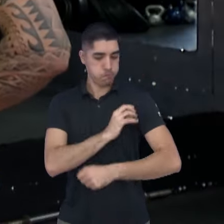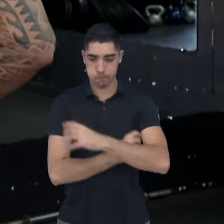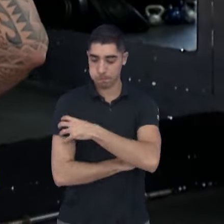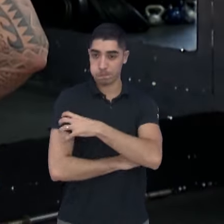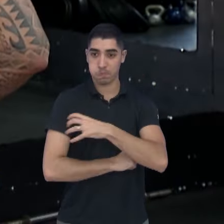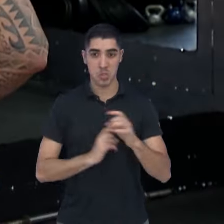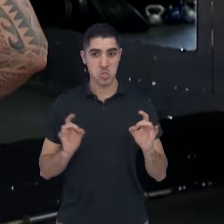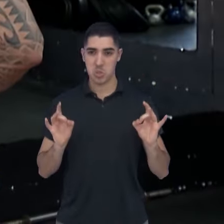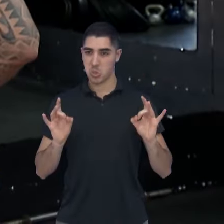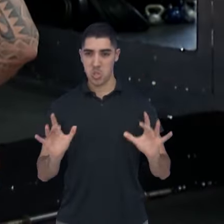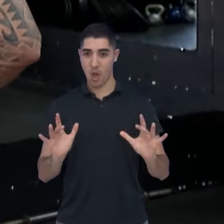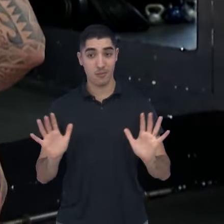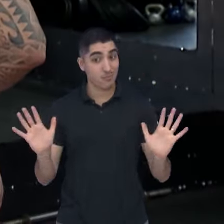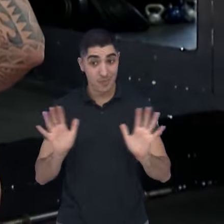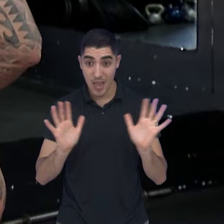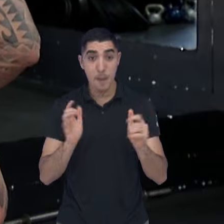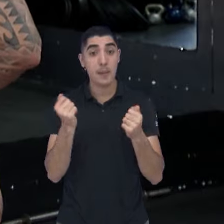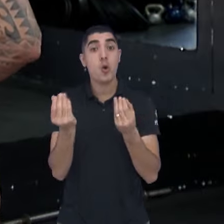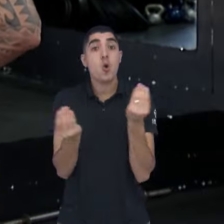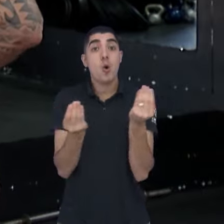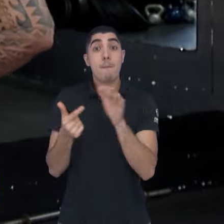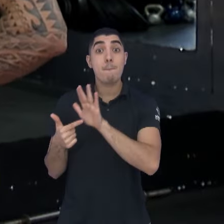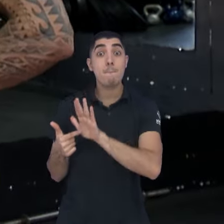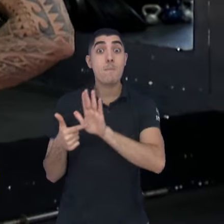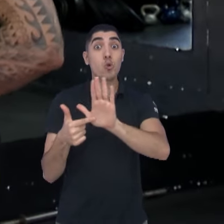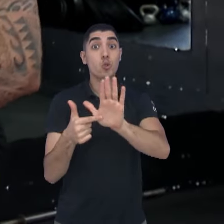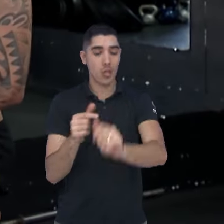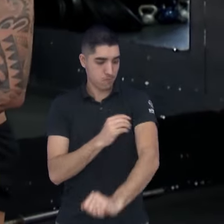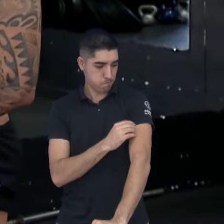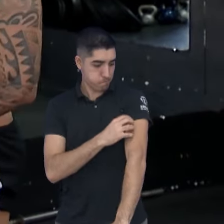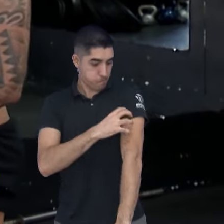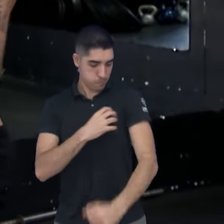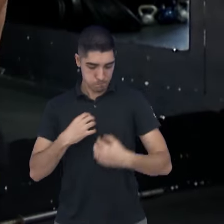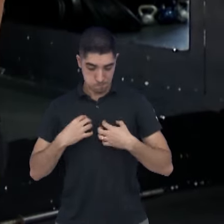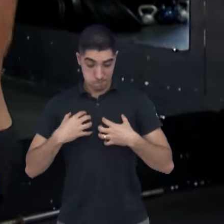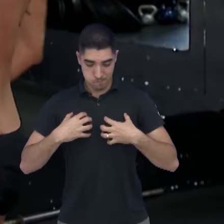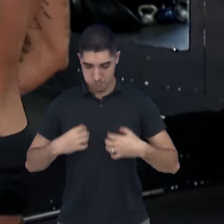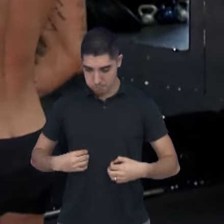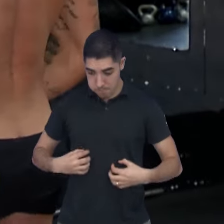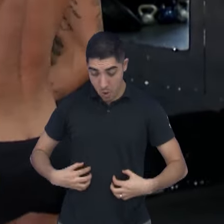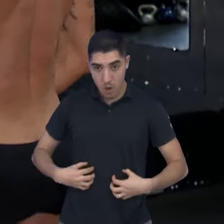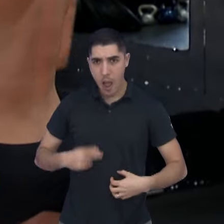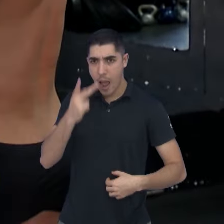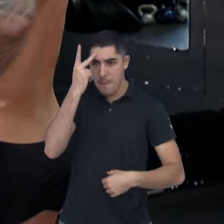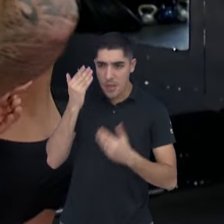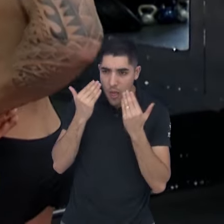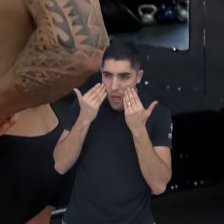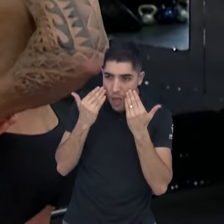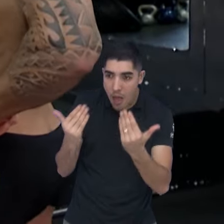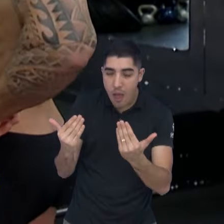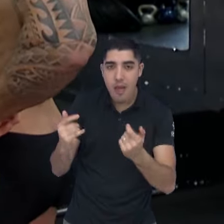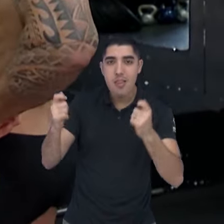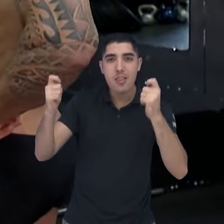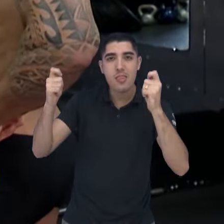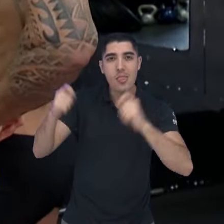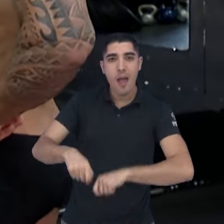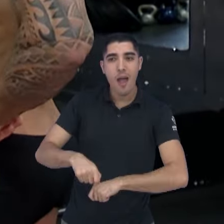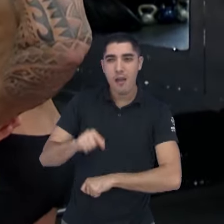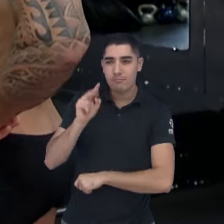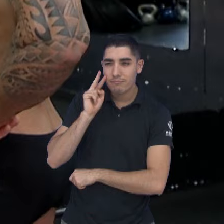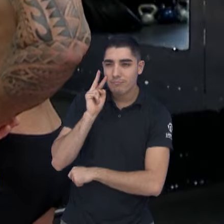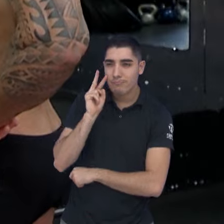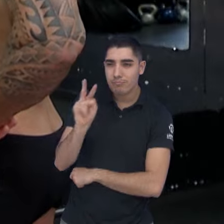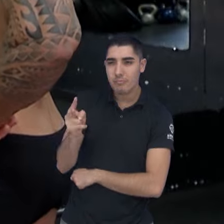saber apresentar a musculatura de forma que vai valorizar os pontos fortes do atleta e, de repente,